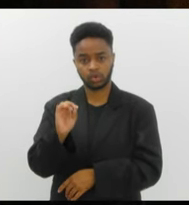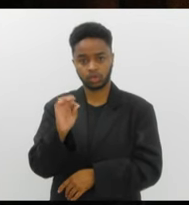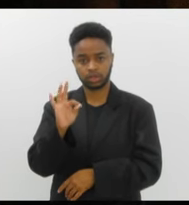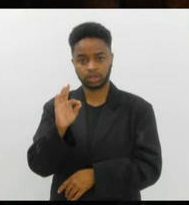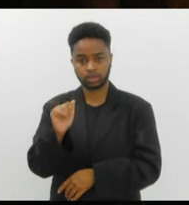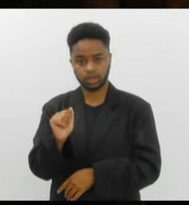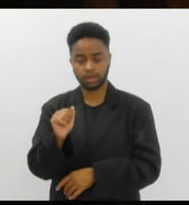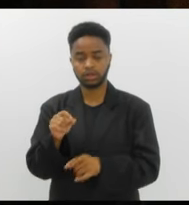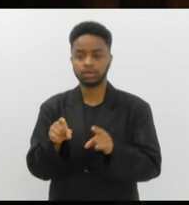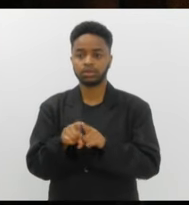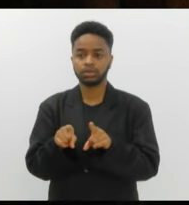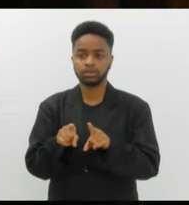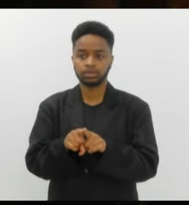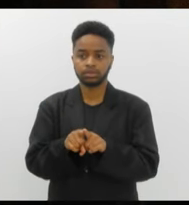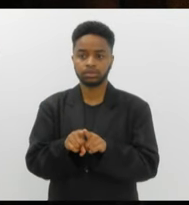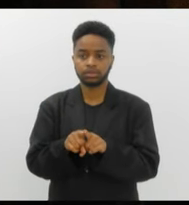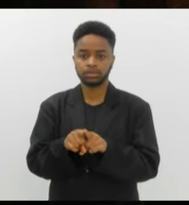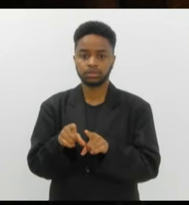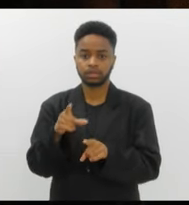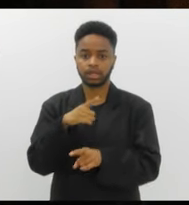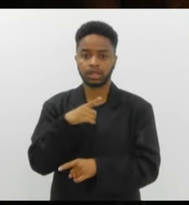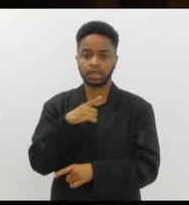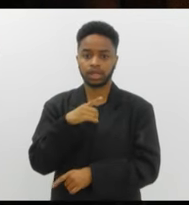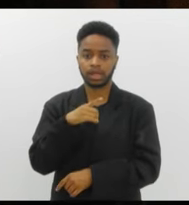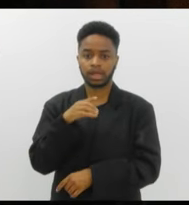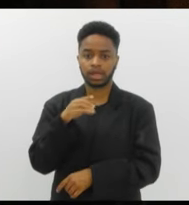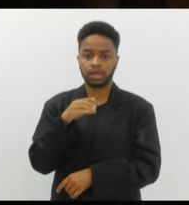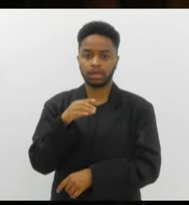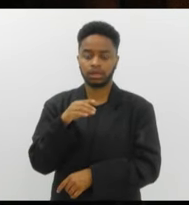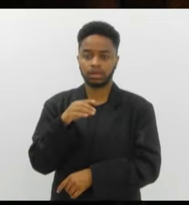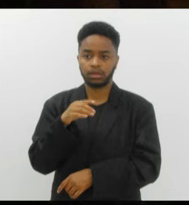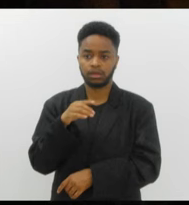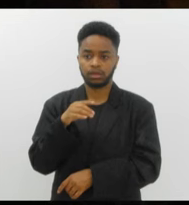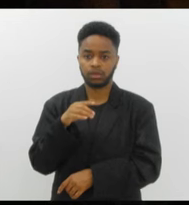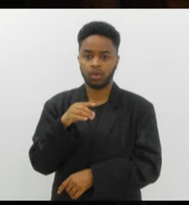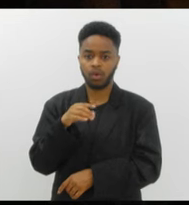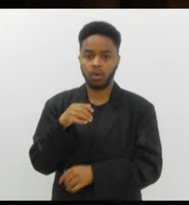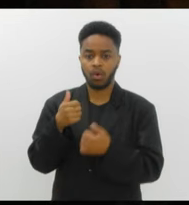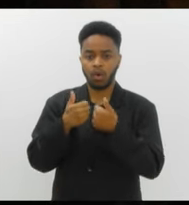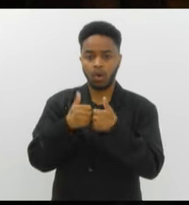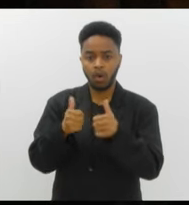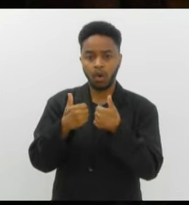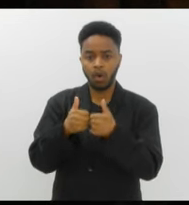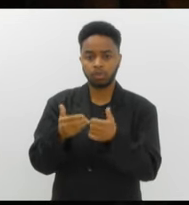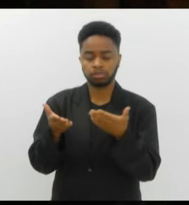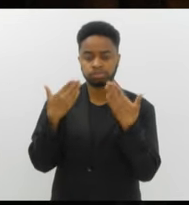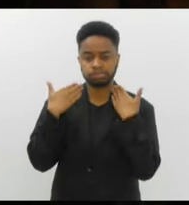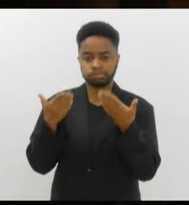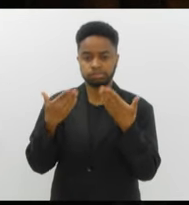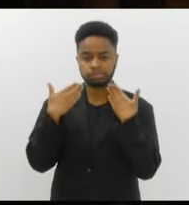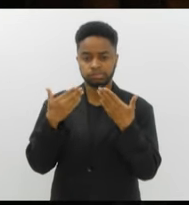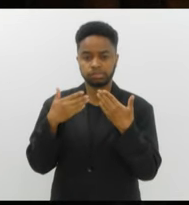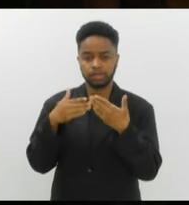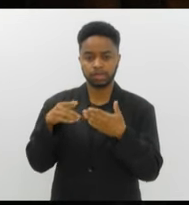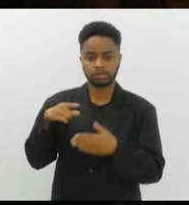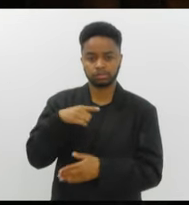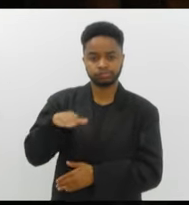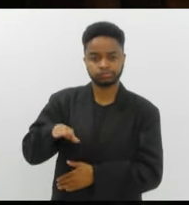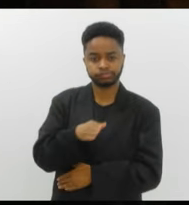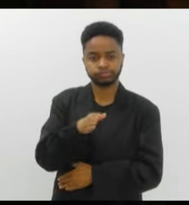com o que era chamado de quentão, aqueles, né, ônibus que faziam esse